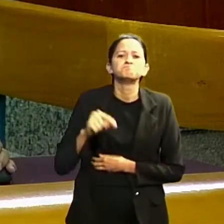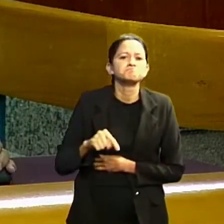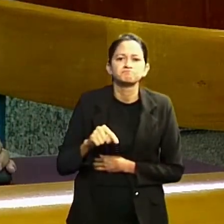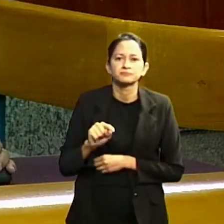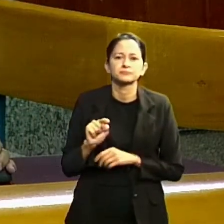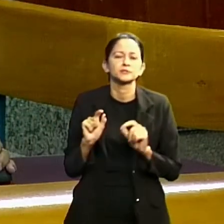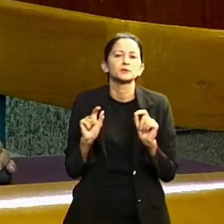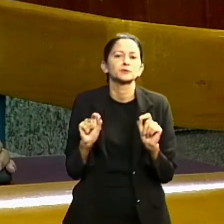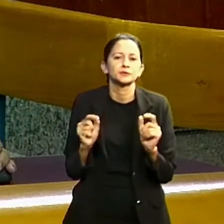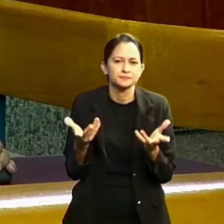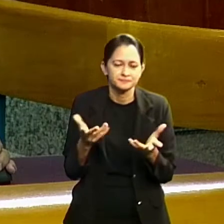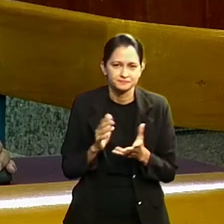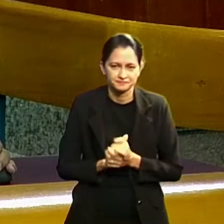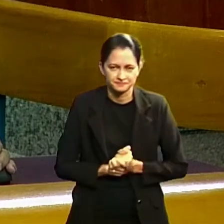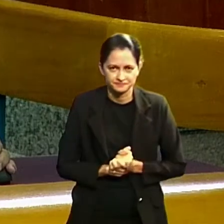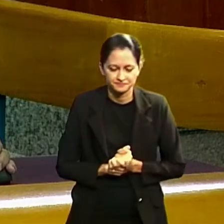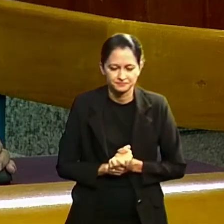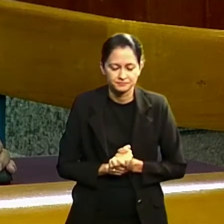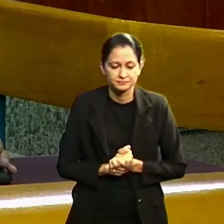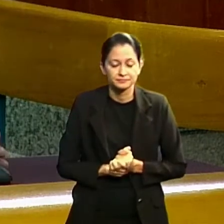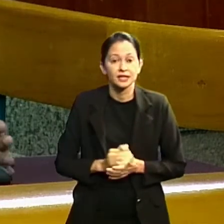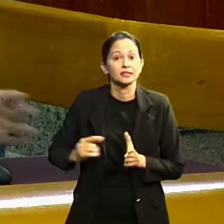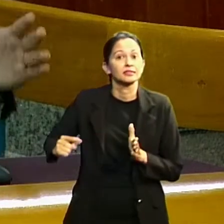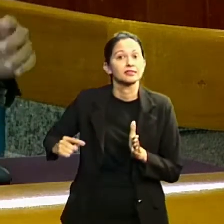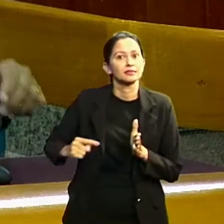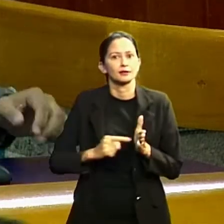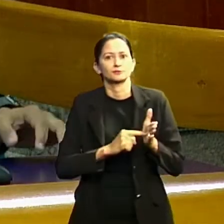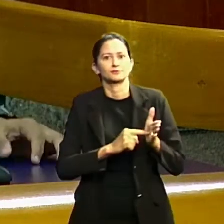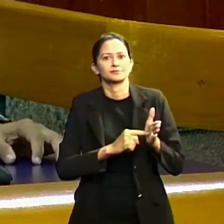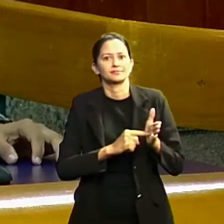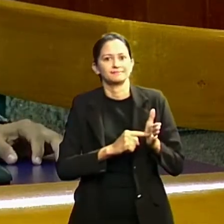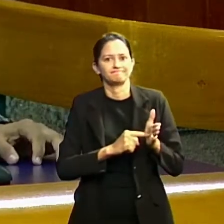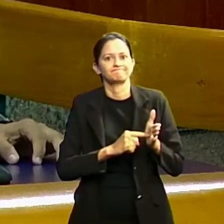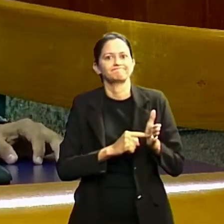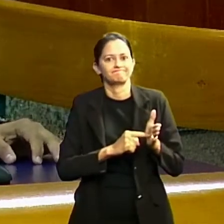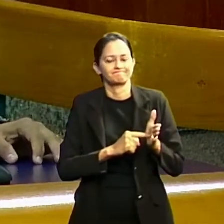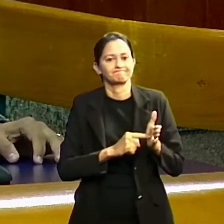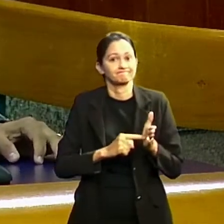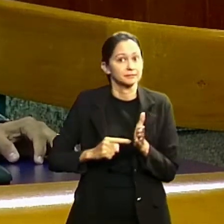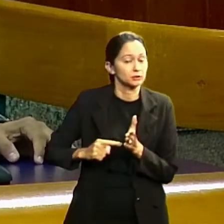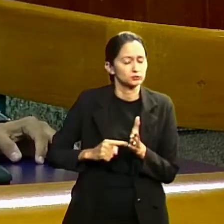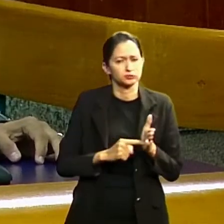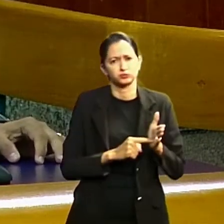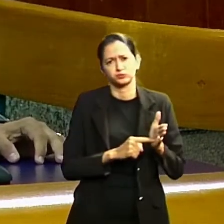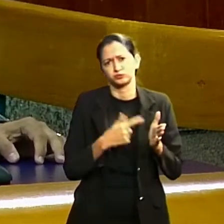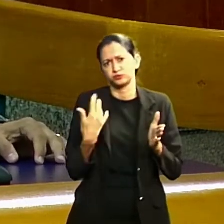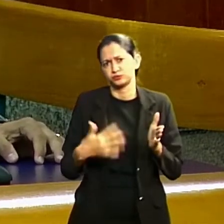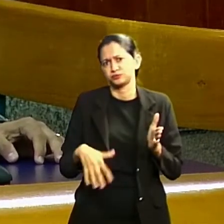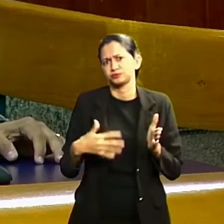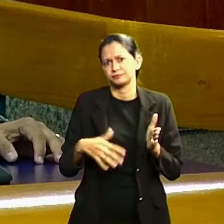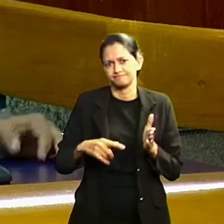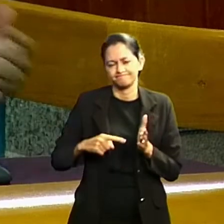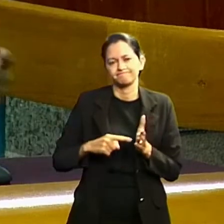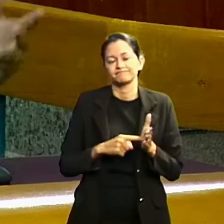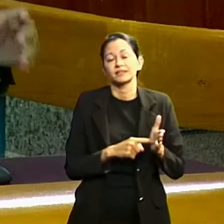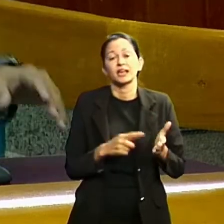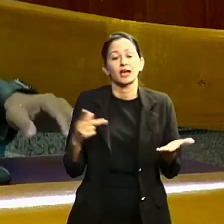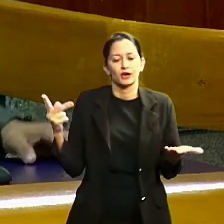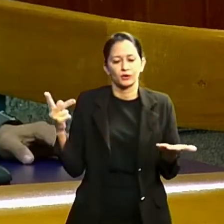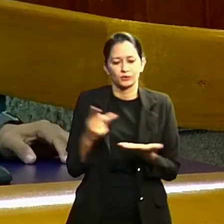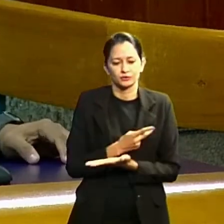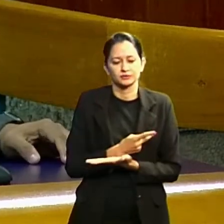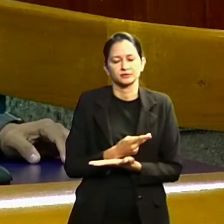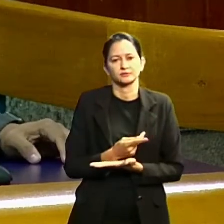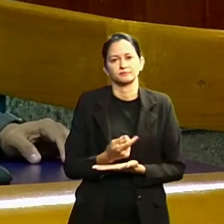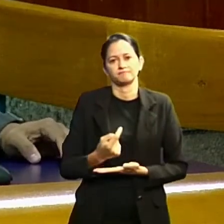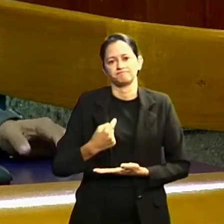para fazer uma denúncia gravíssima que tem acontecido com este